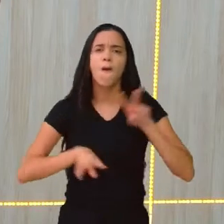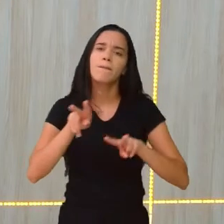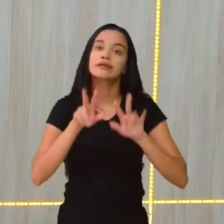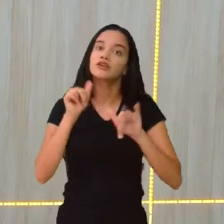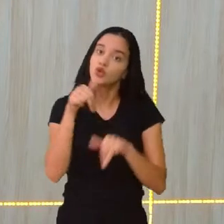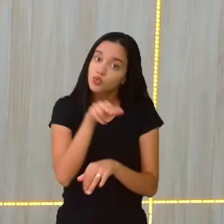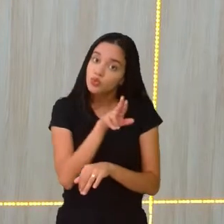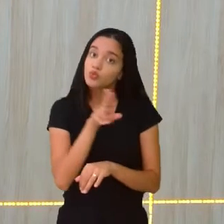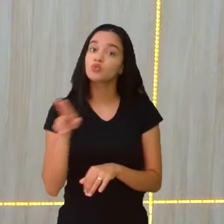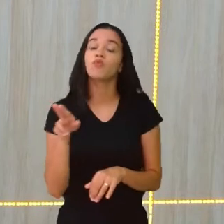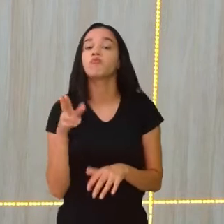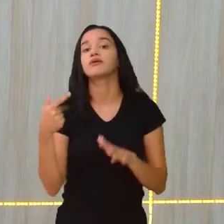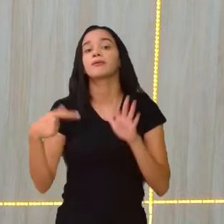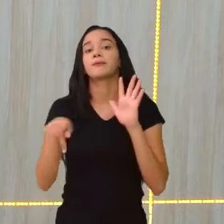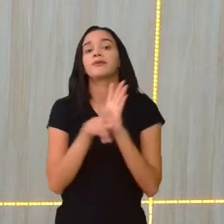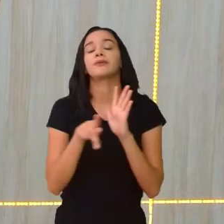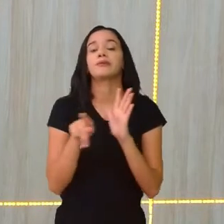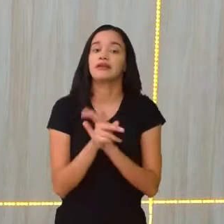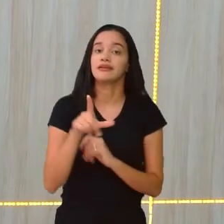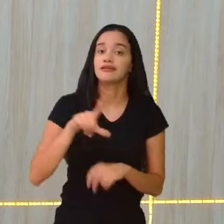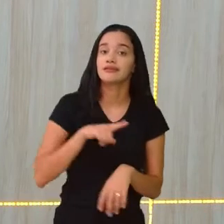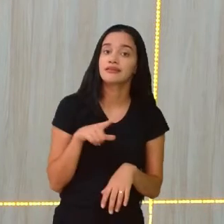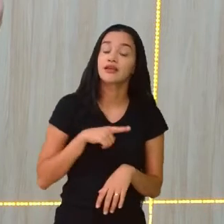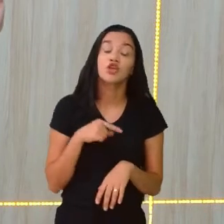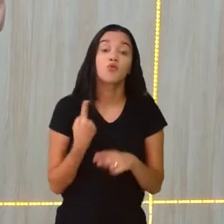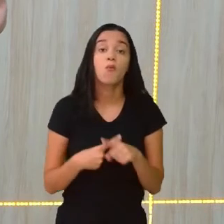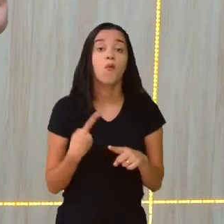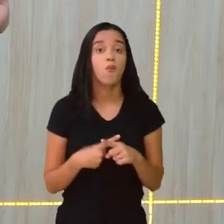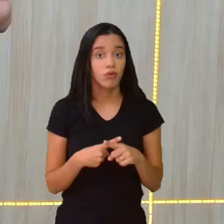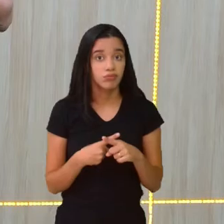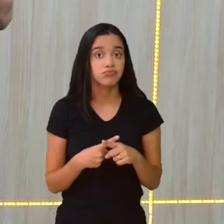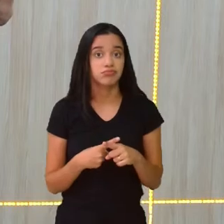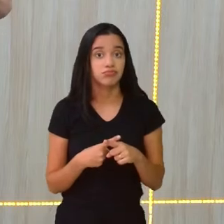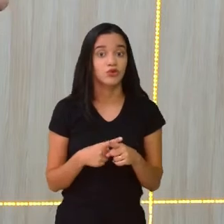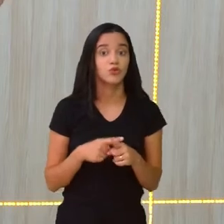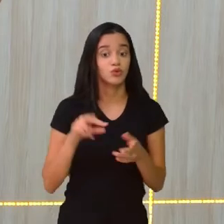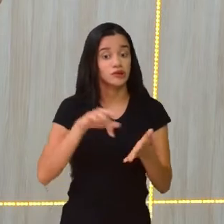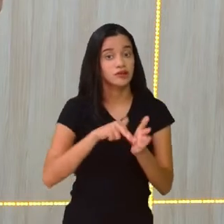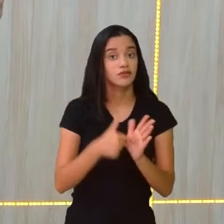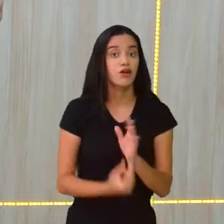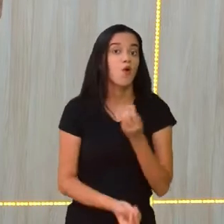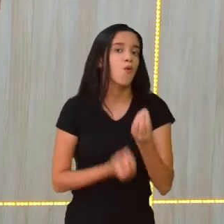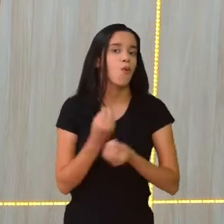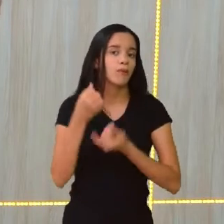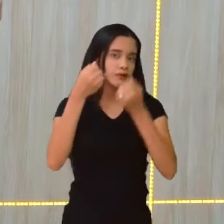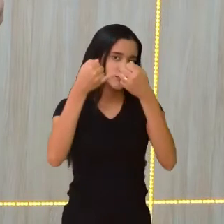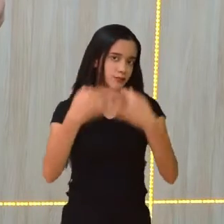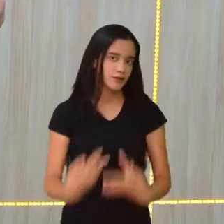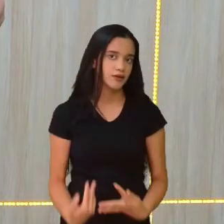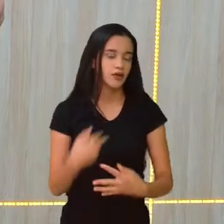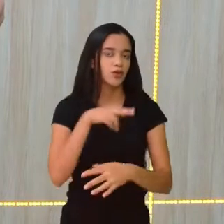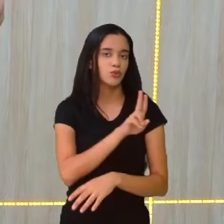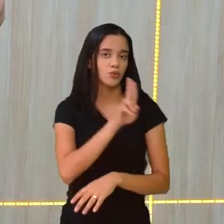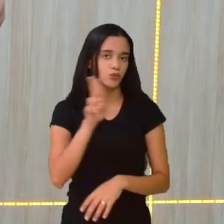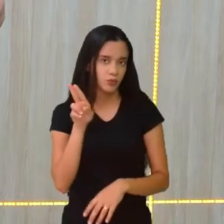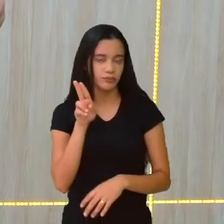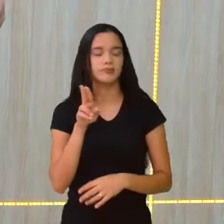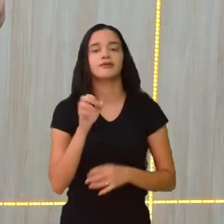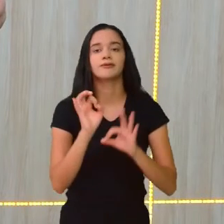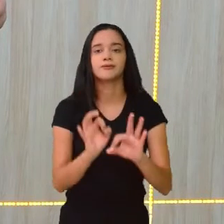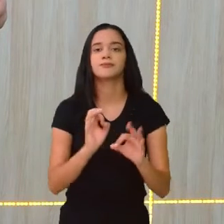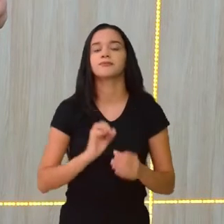até o nome, ele tem por que esse nome, né? Ele tem como explicar o nome